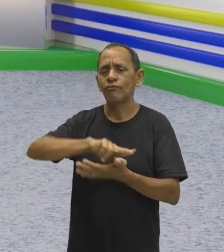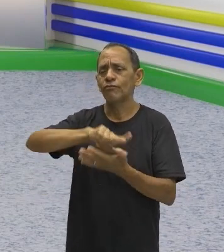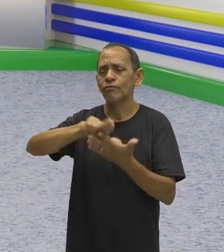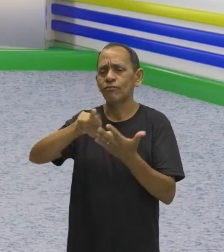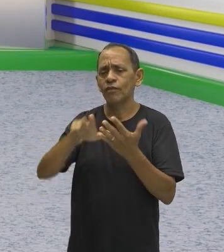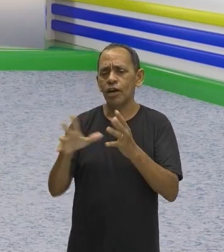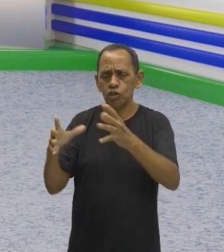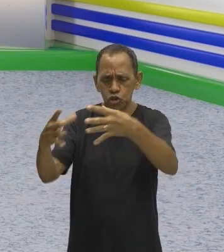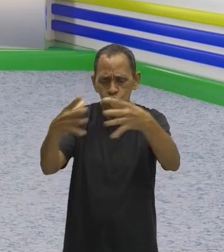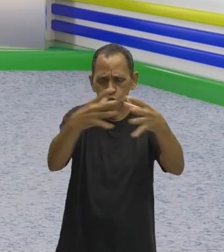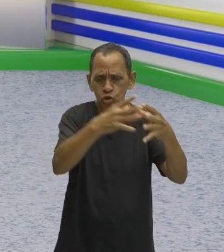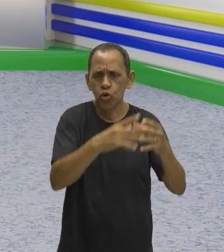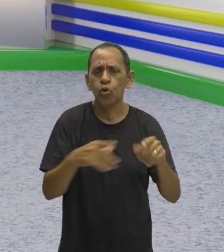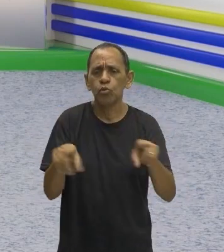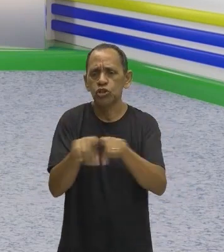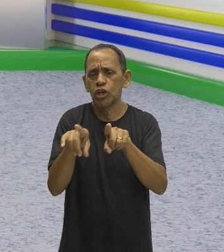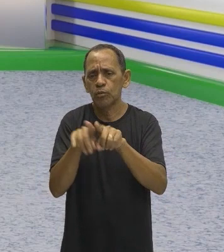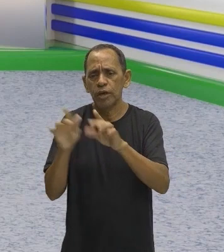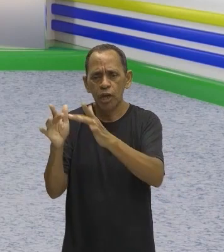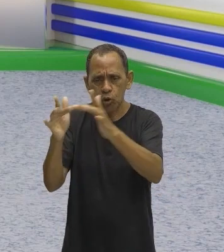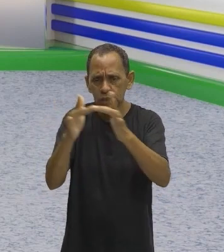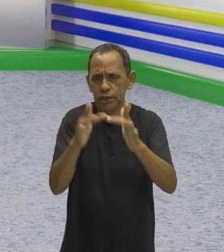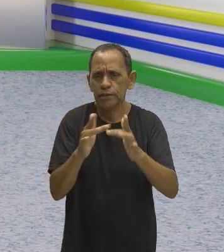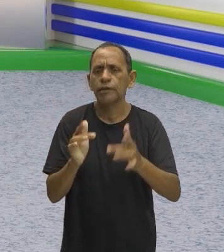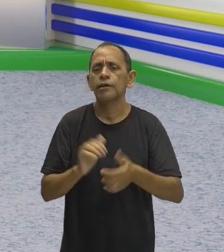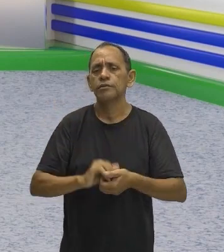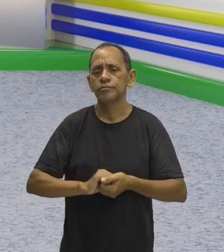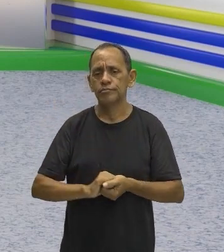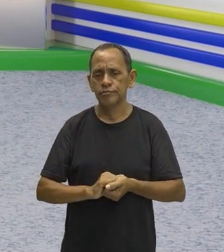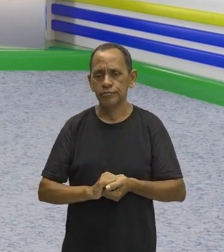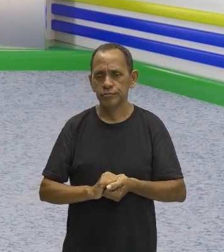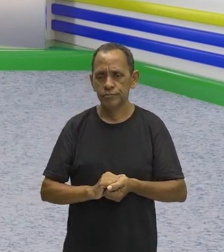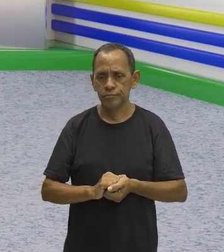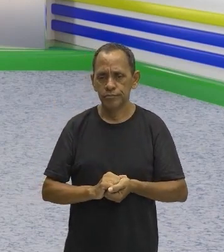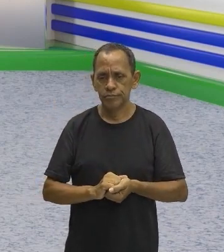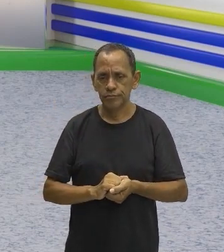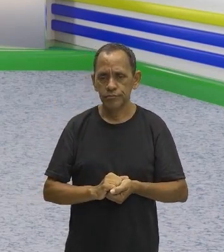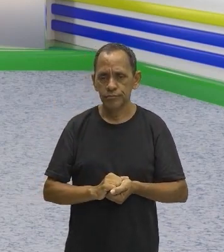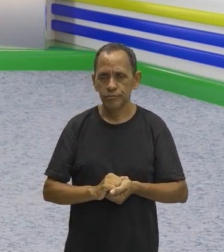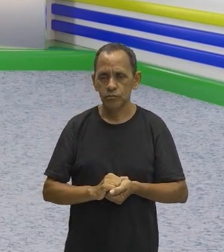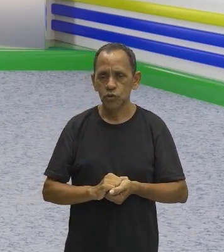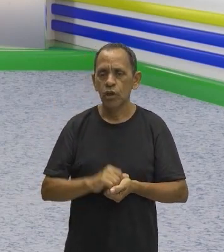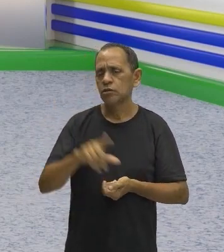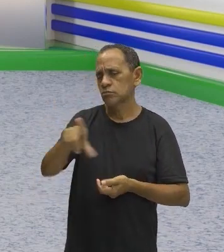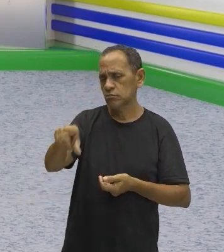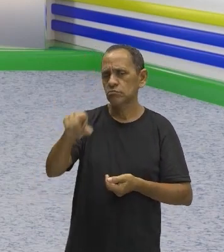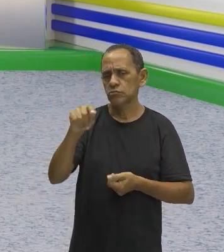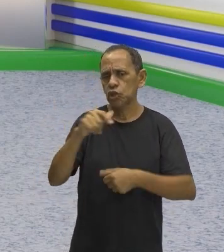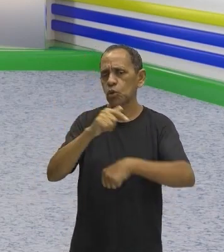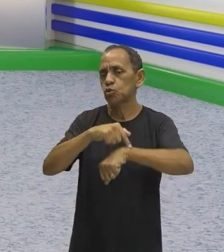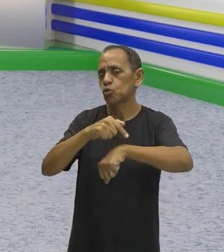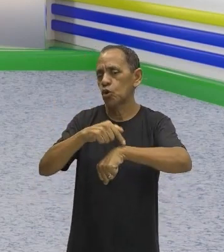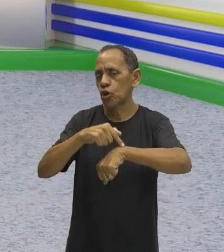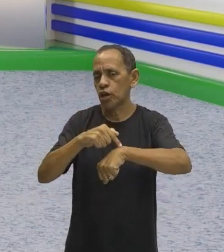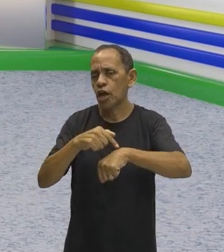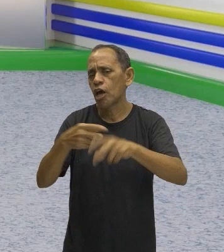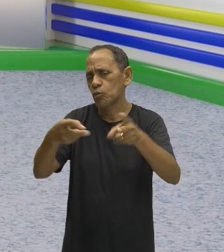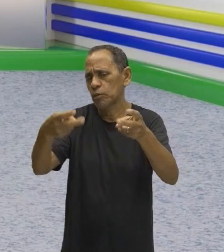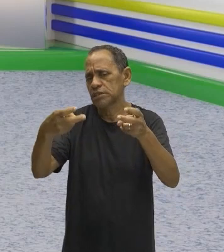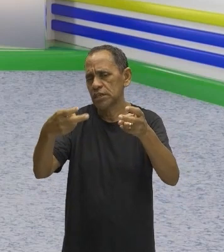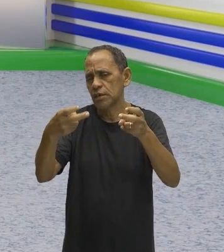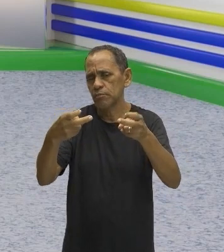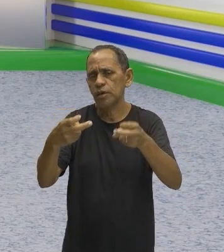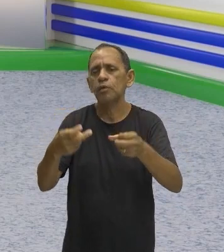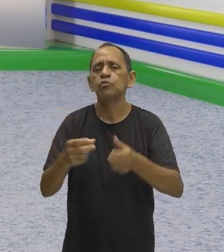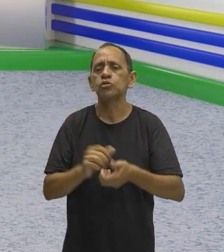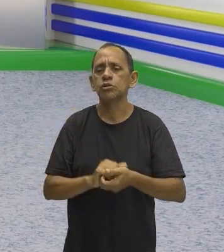optou por não enviar... escolher um horário ali, né, mais viável para ser enviado, devido a gente perceber que no horário